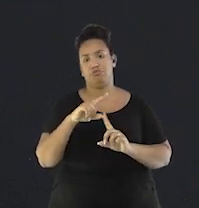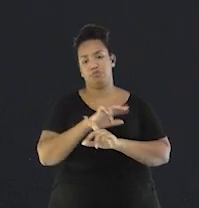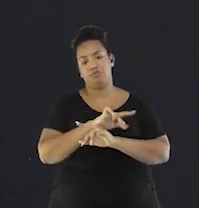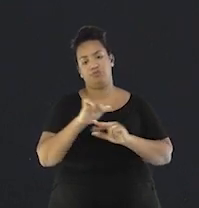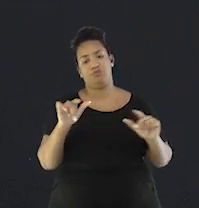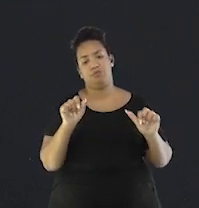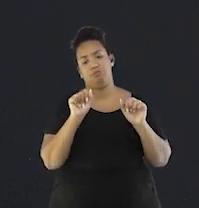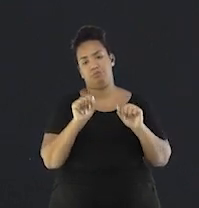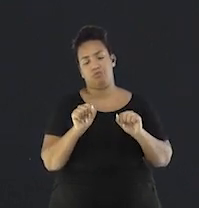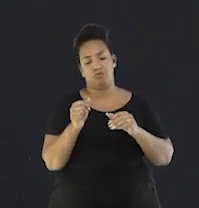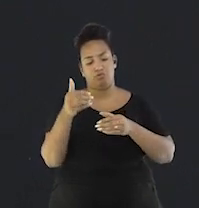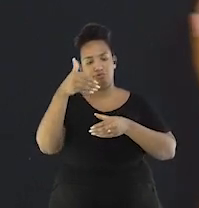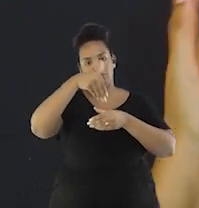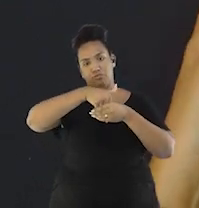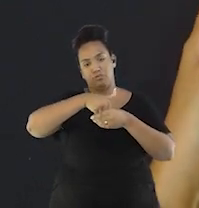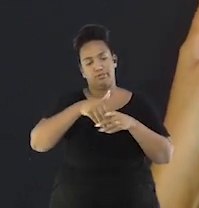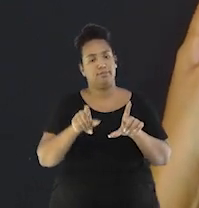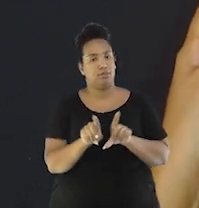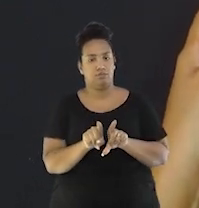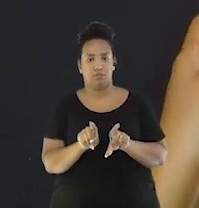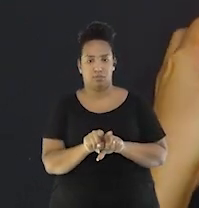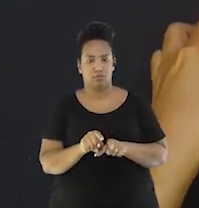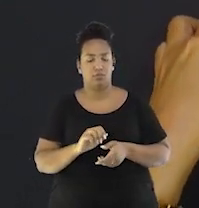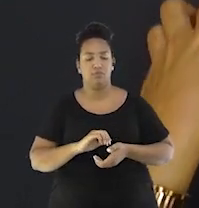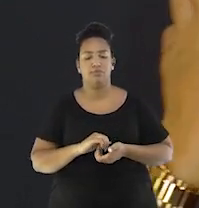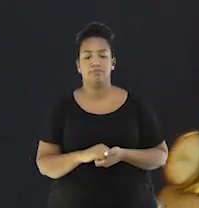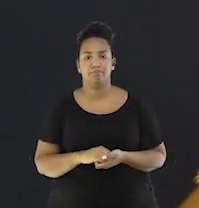Tem várias formas de fazer.